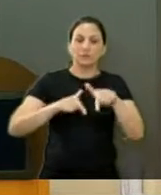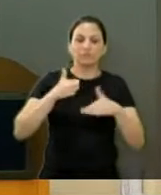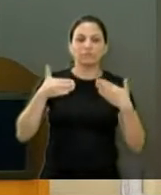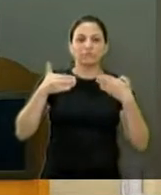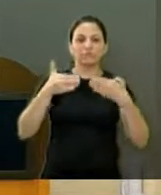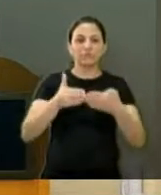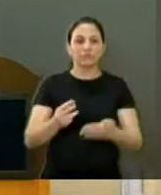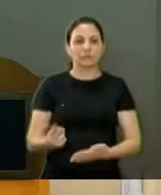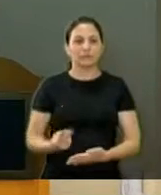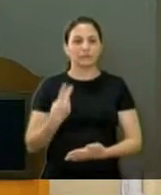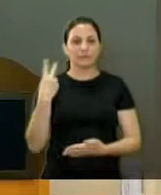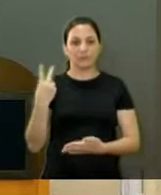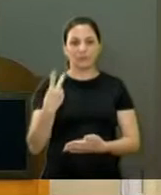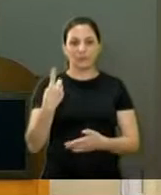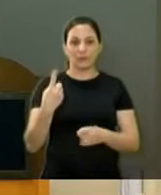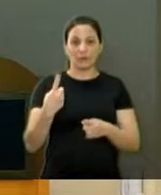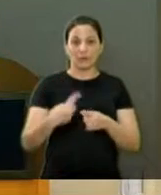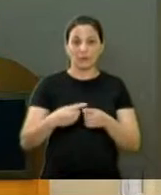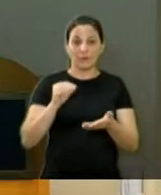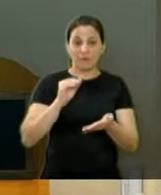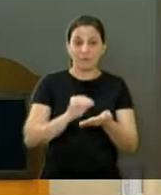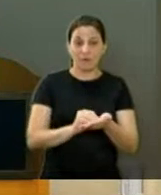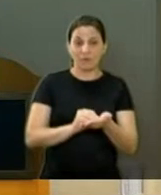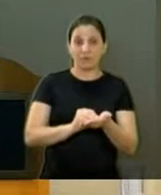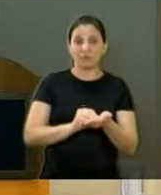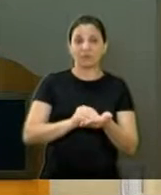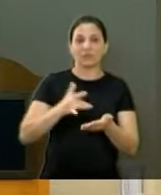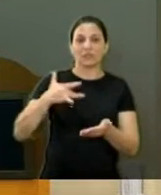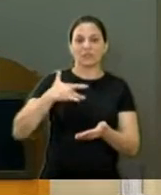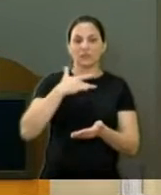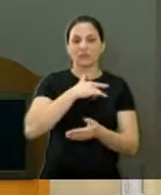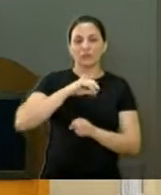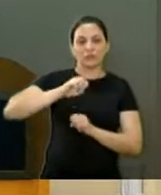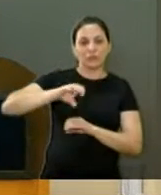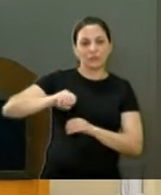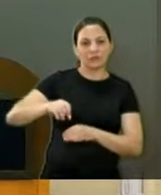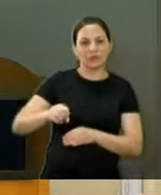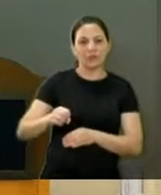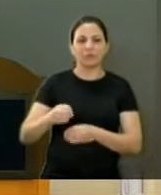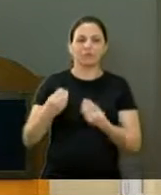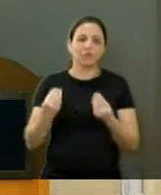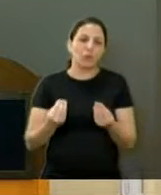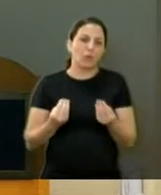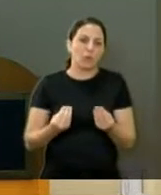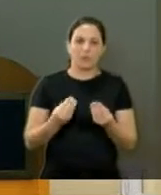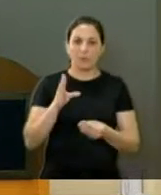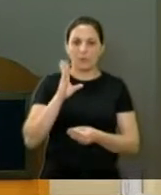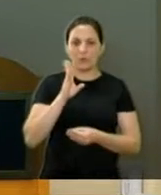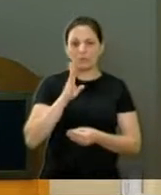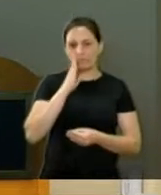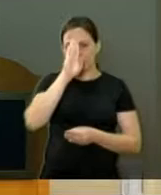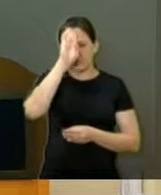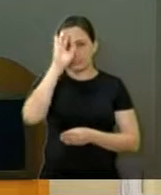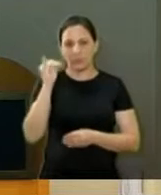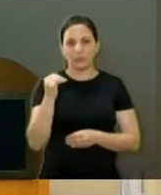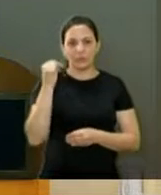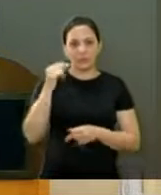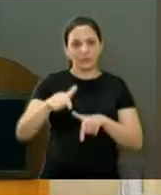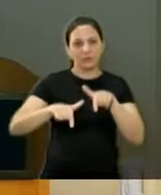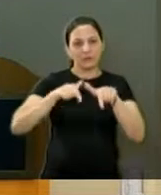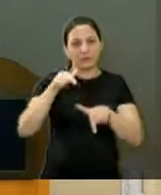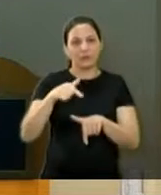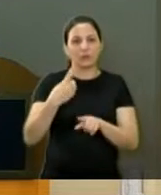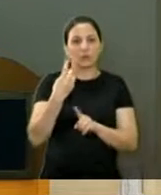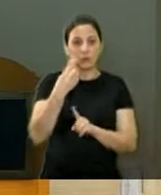valorizar muito isso porque sem saúde e educação não vai nada ea comissão tá aí nós vamos trabalhando gente não está parado não tomam um